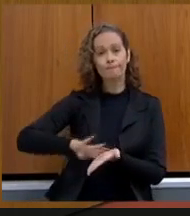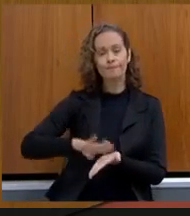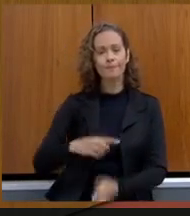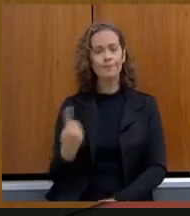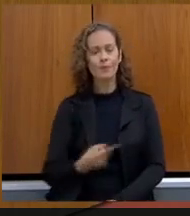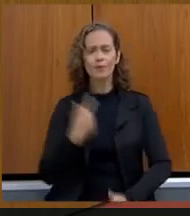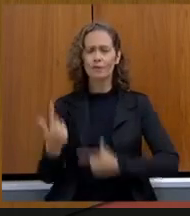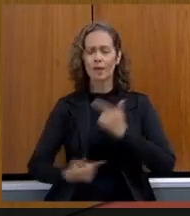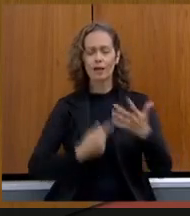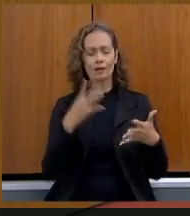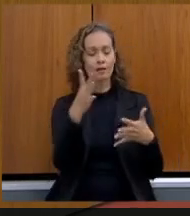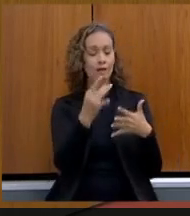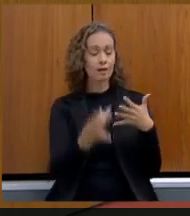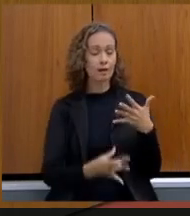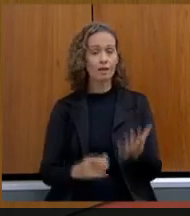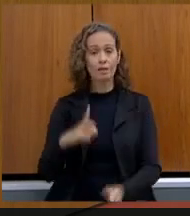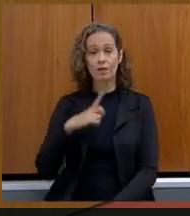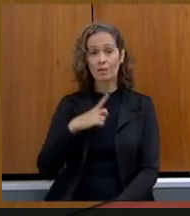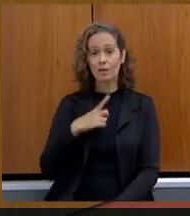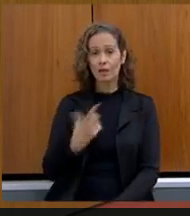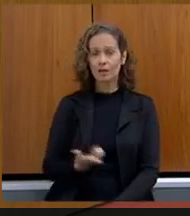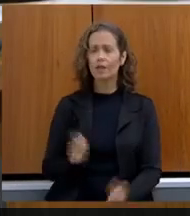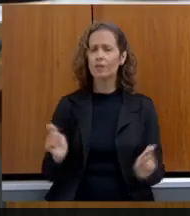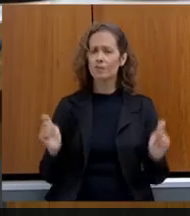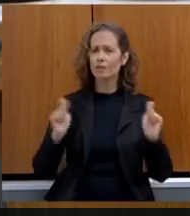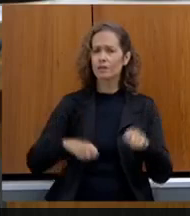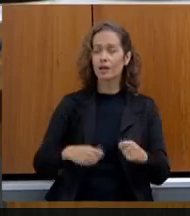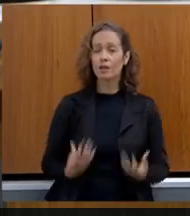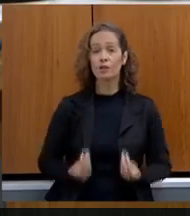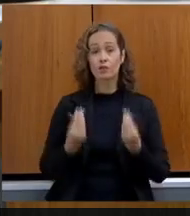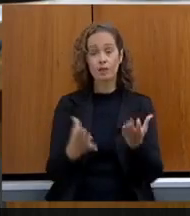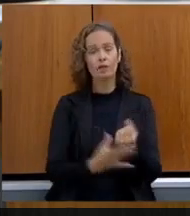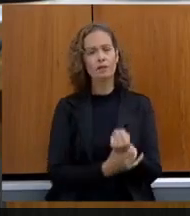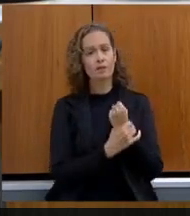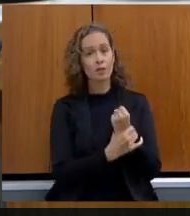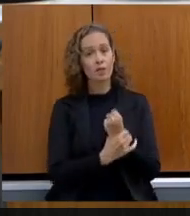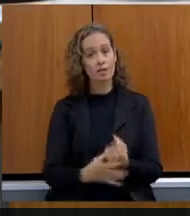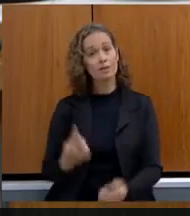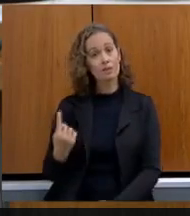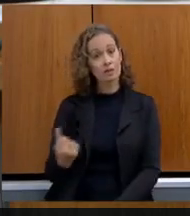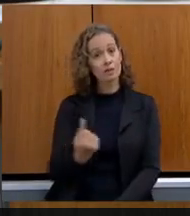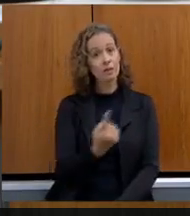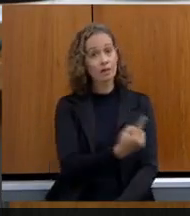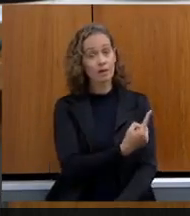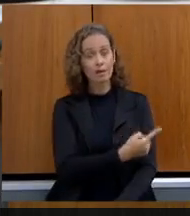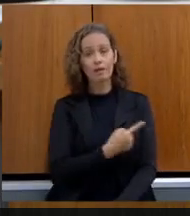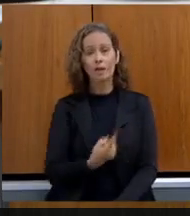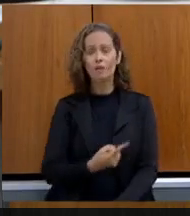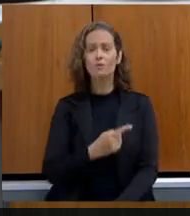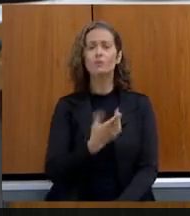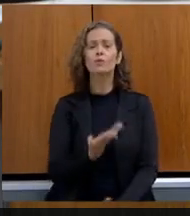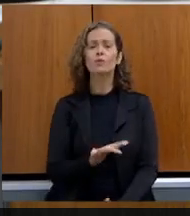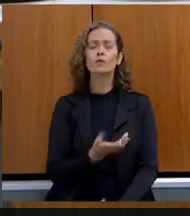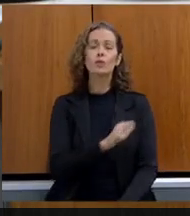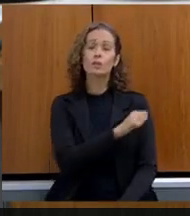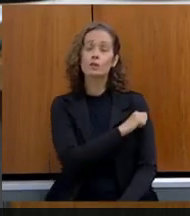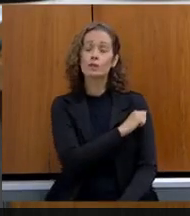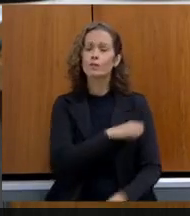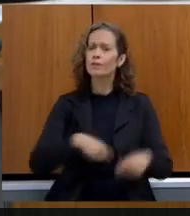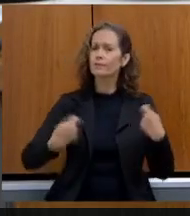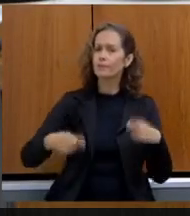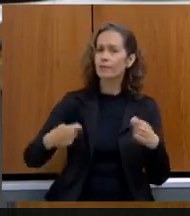detalhadamente para ter condições de dar segurança que cada um dos nossos servidores e cada um dos nossos estudantes